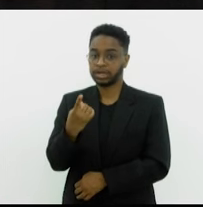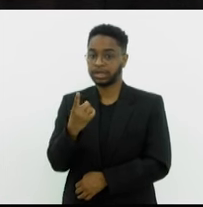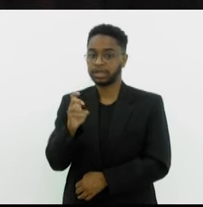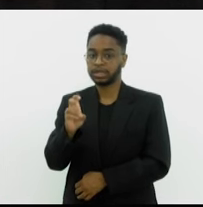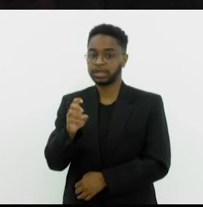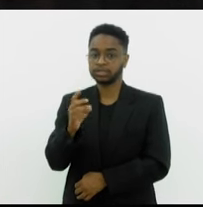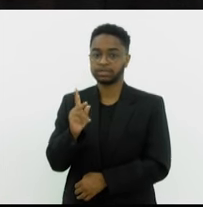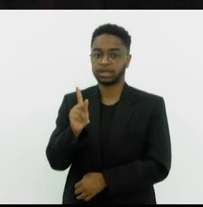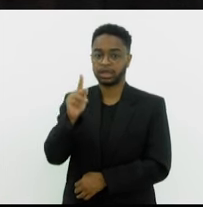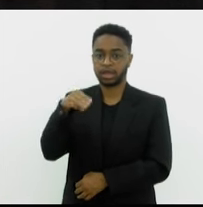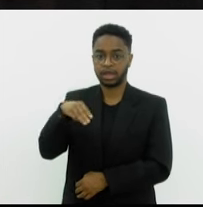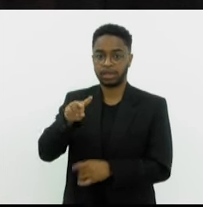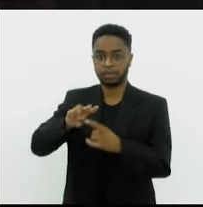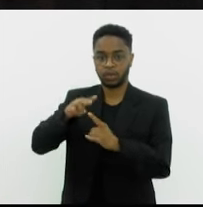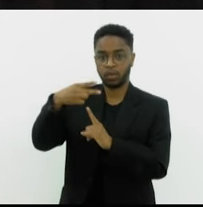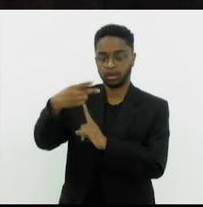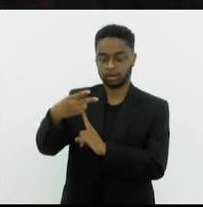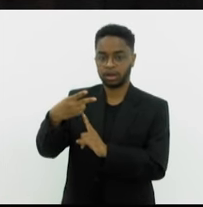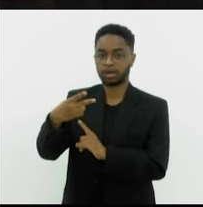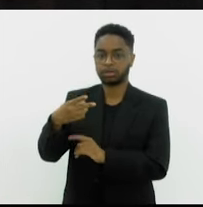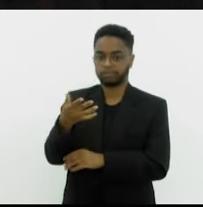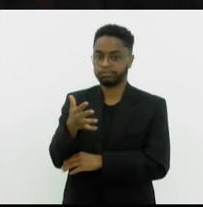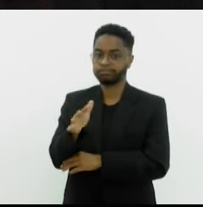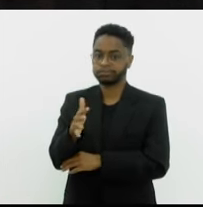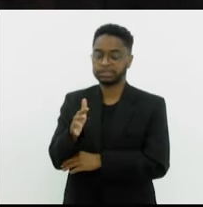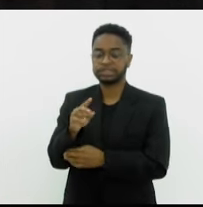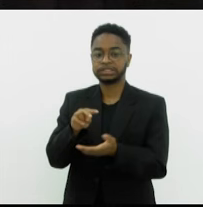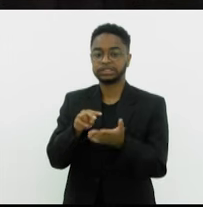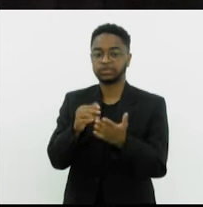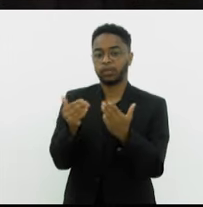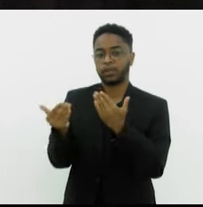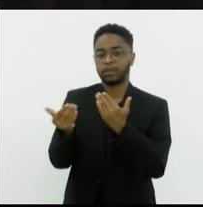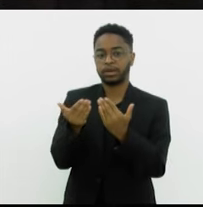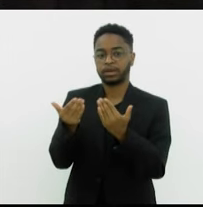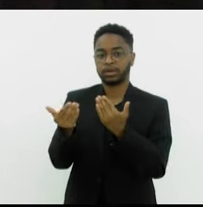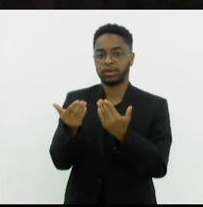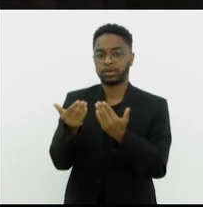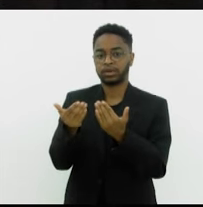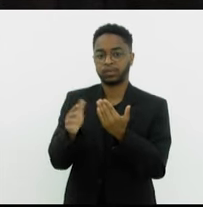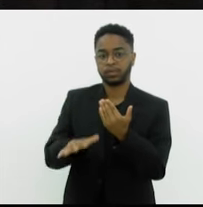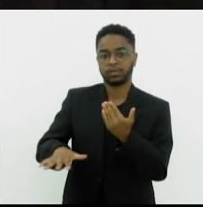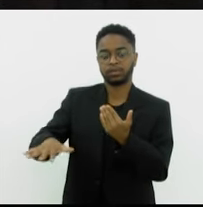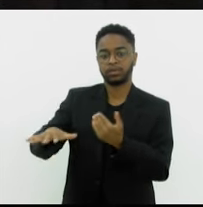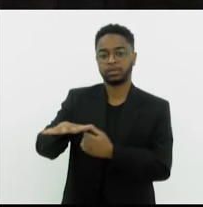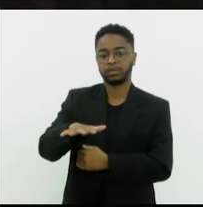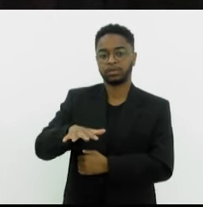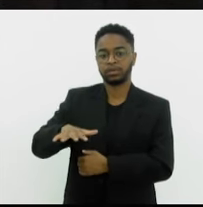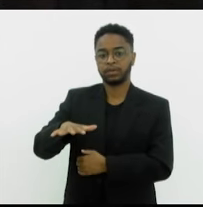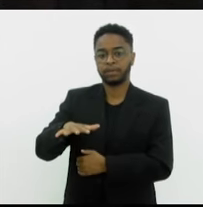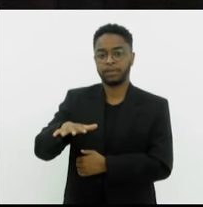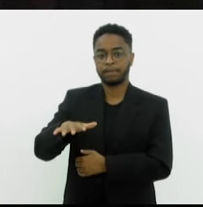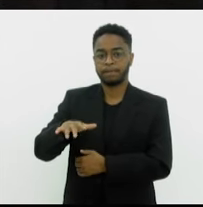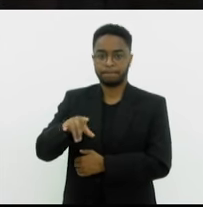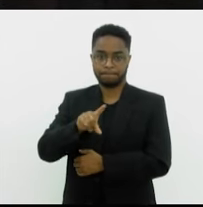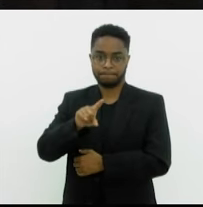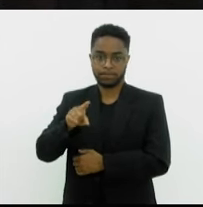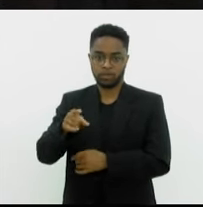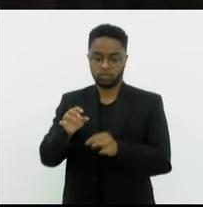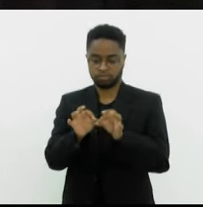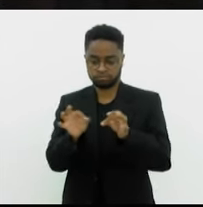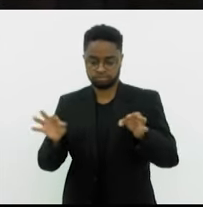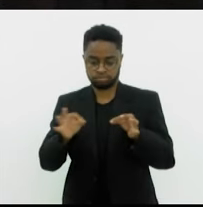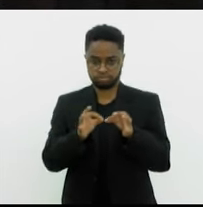cada um quilômetro quadrado, né, é como fosse uma área de 1.000 por 1.000,